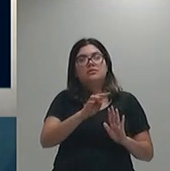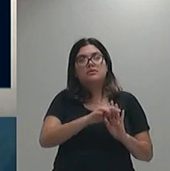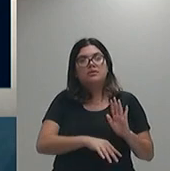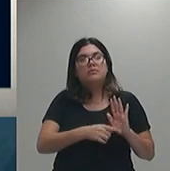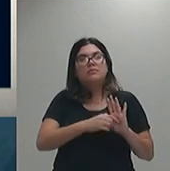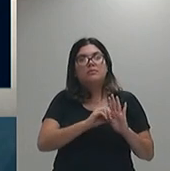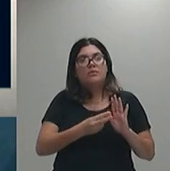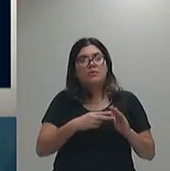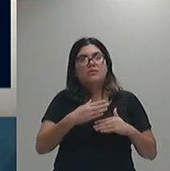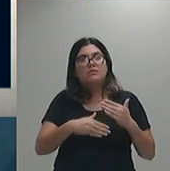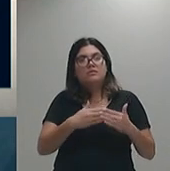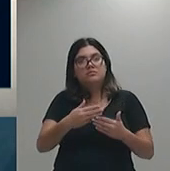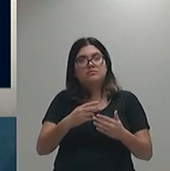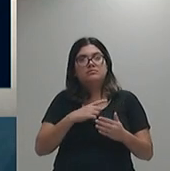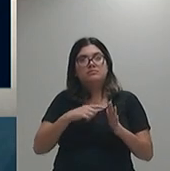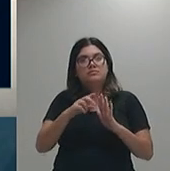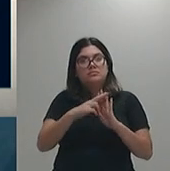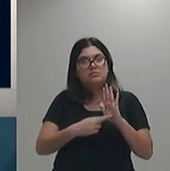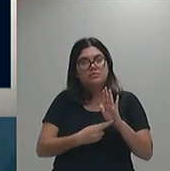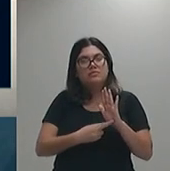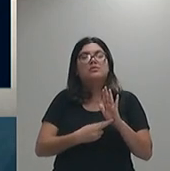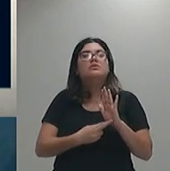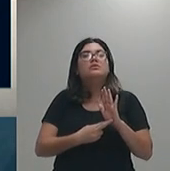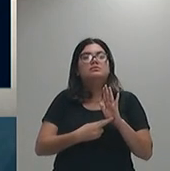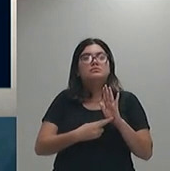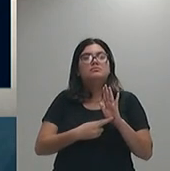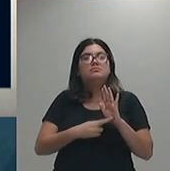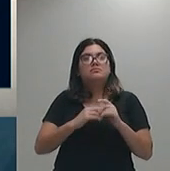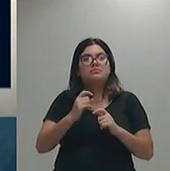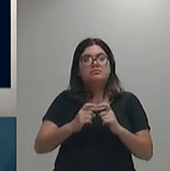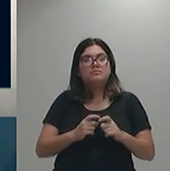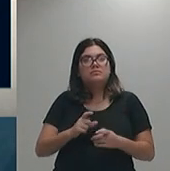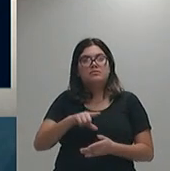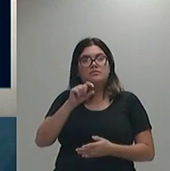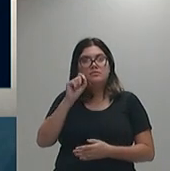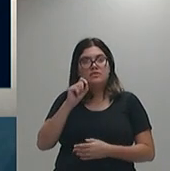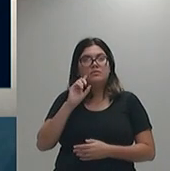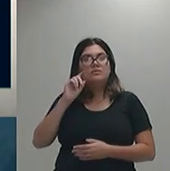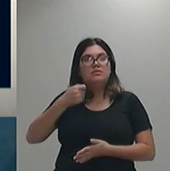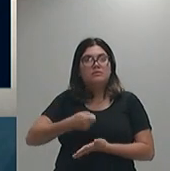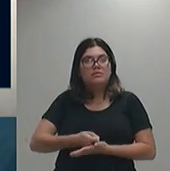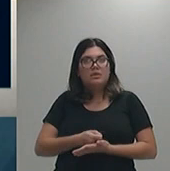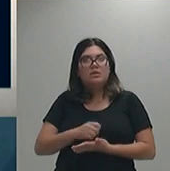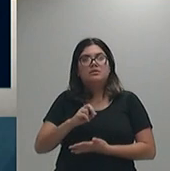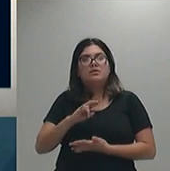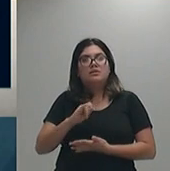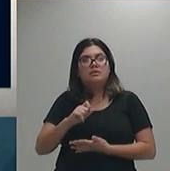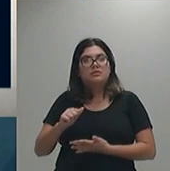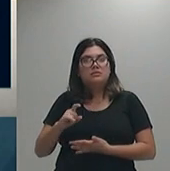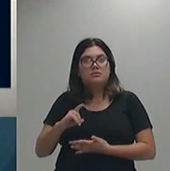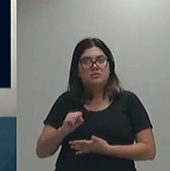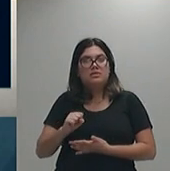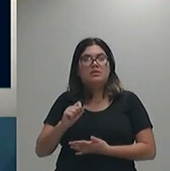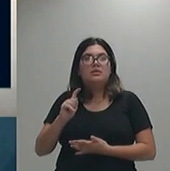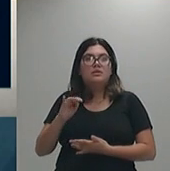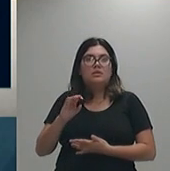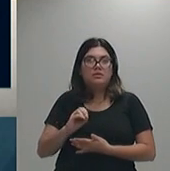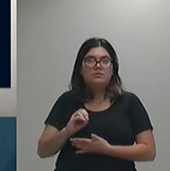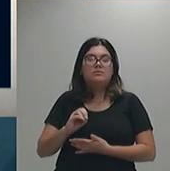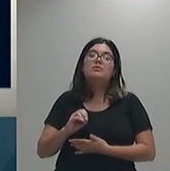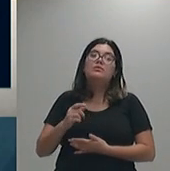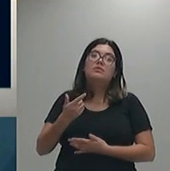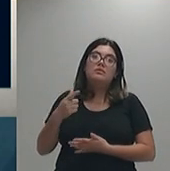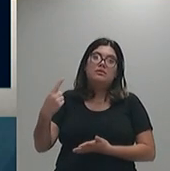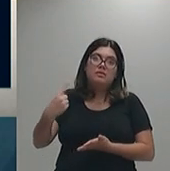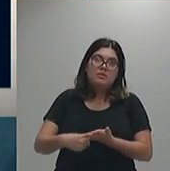pelo regulamento do tribunal arbitral Elite pelas determinações exar adas pelo ar não bastasse tal constatação não